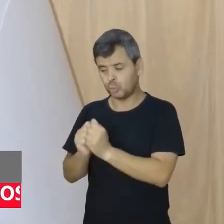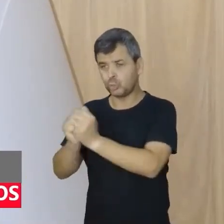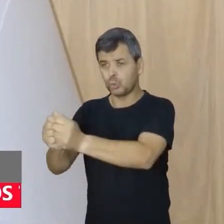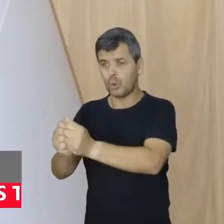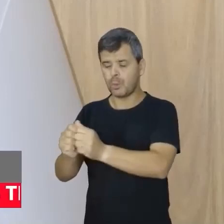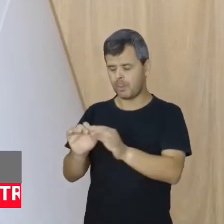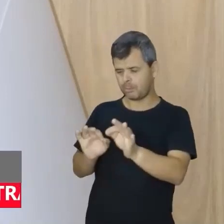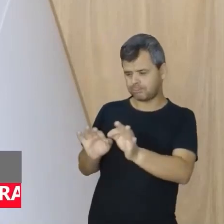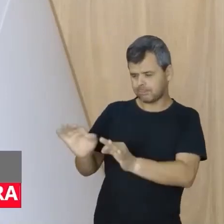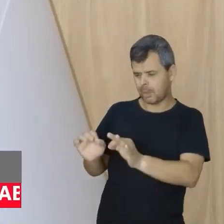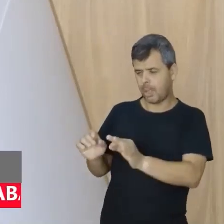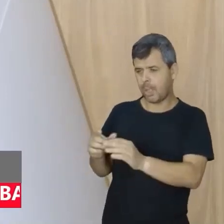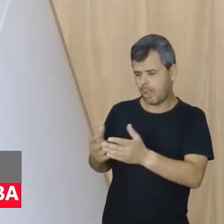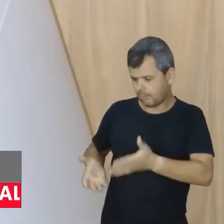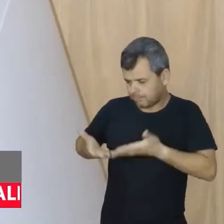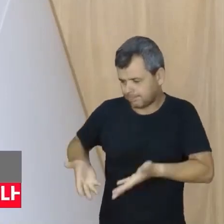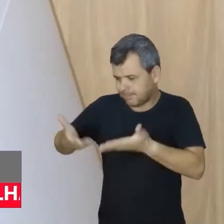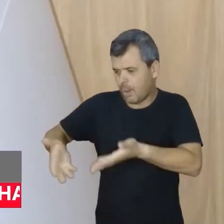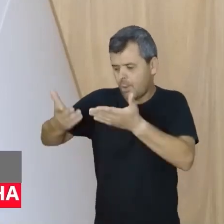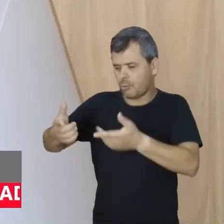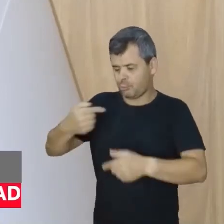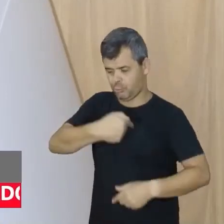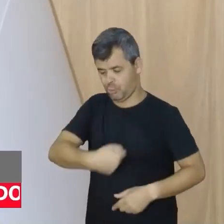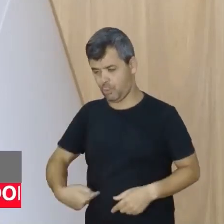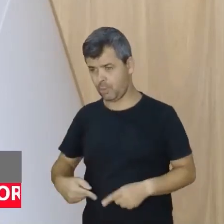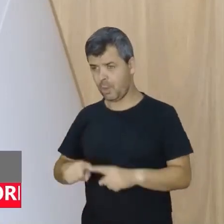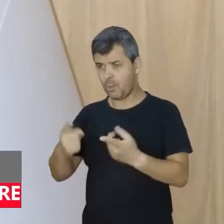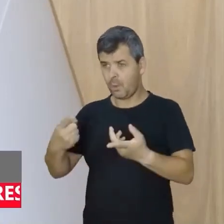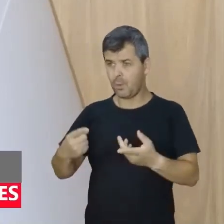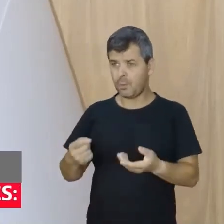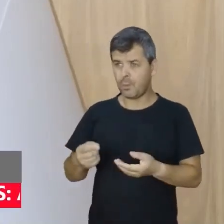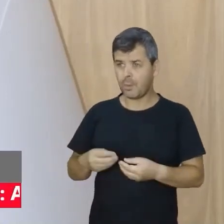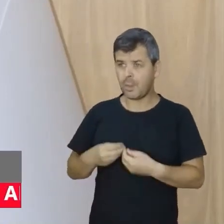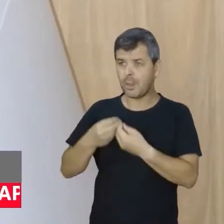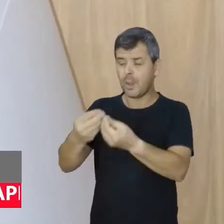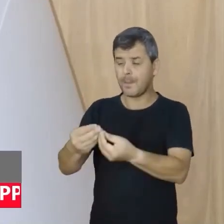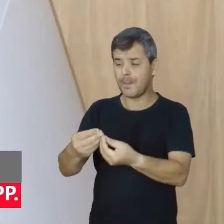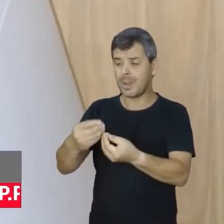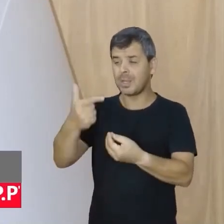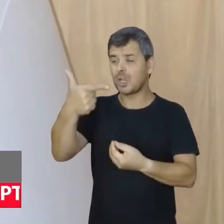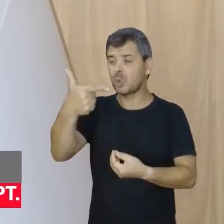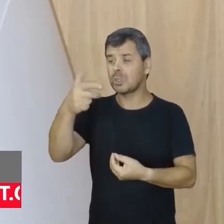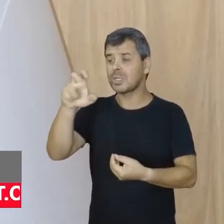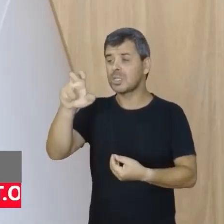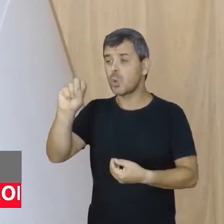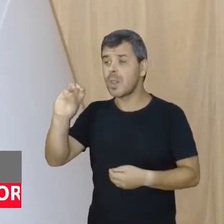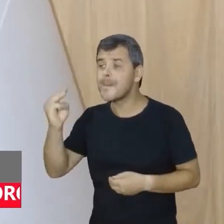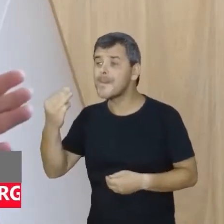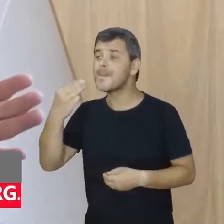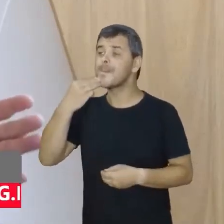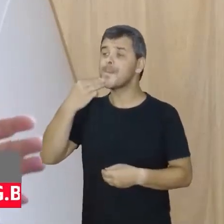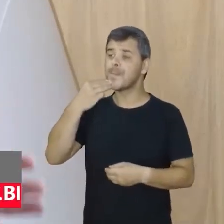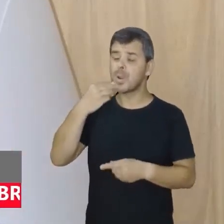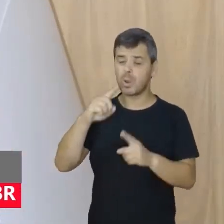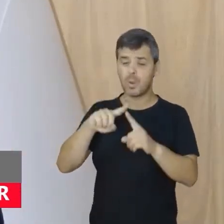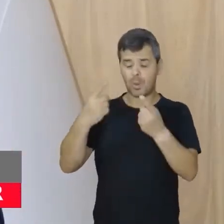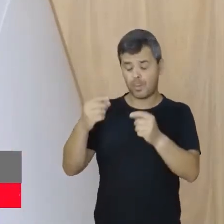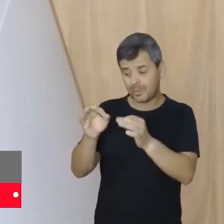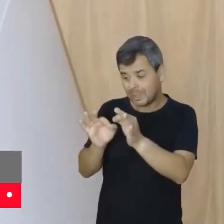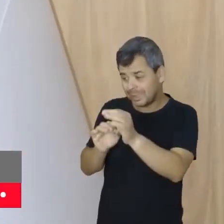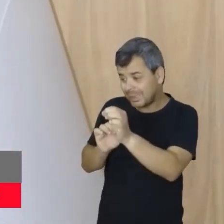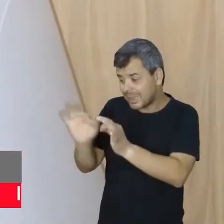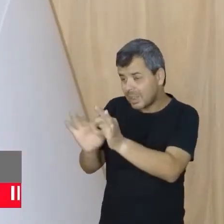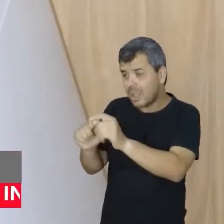grande articulador, mobilizou o governo e disponibilizamos então mais 250 milhões de reais que vai ser também operacionalizado